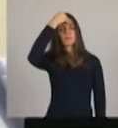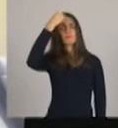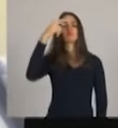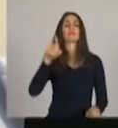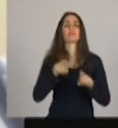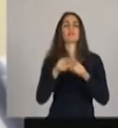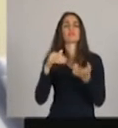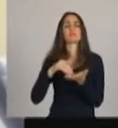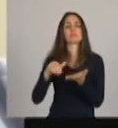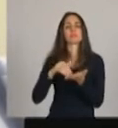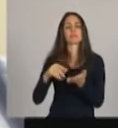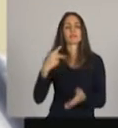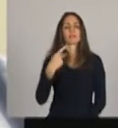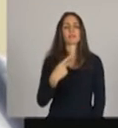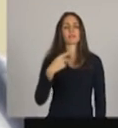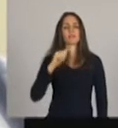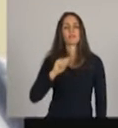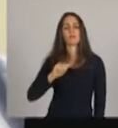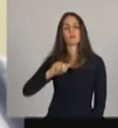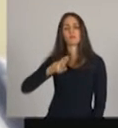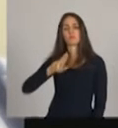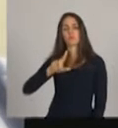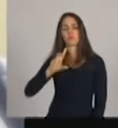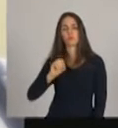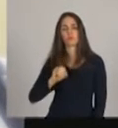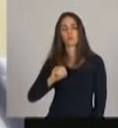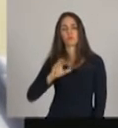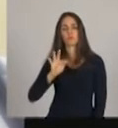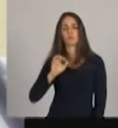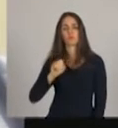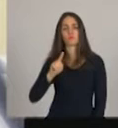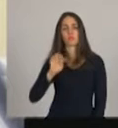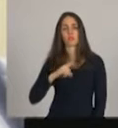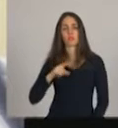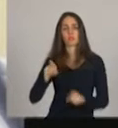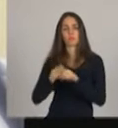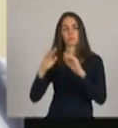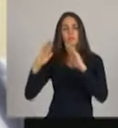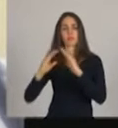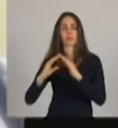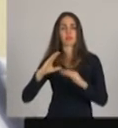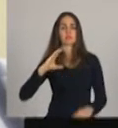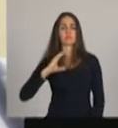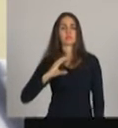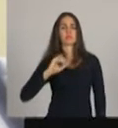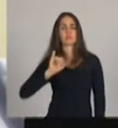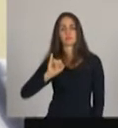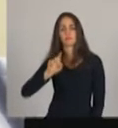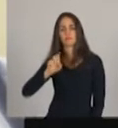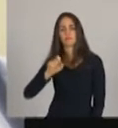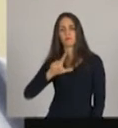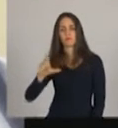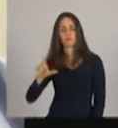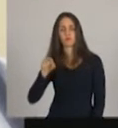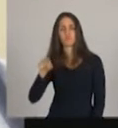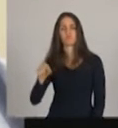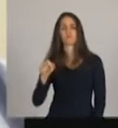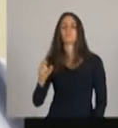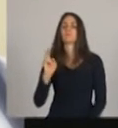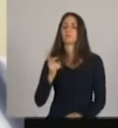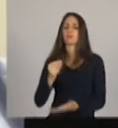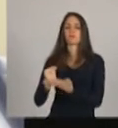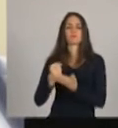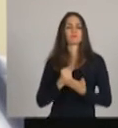nosso secretário Paulo Folletto e também à Casa Civil, em nome do nosso amigo Davi Diniz, que sempre nos atende muito